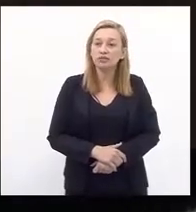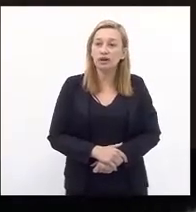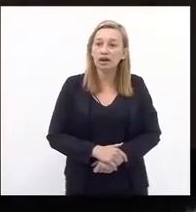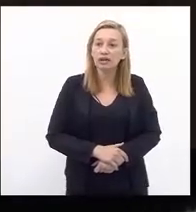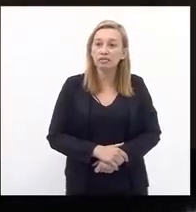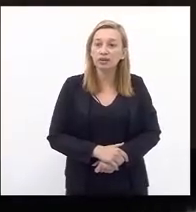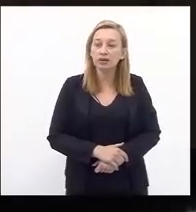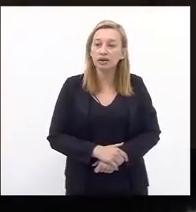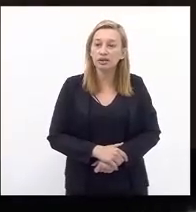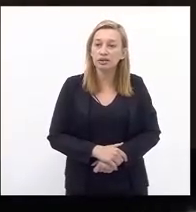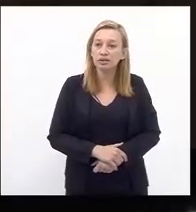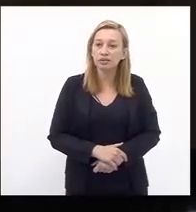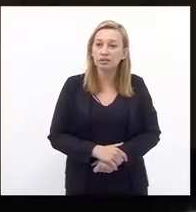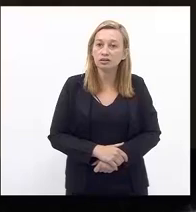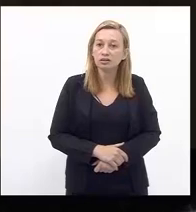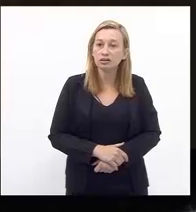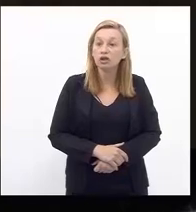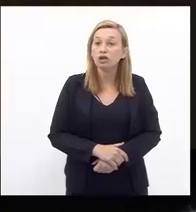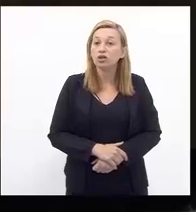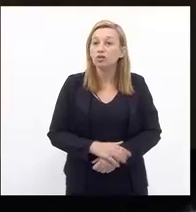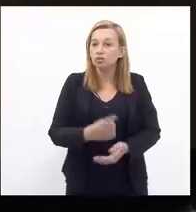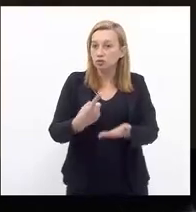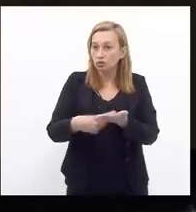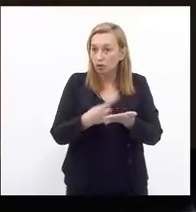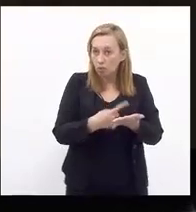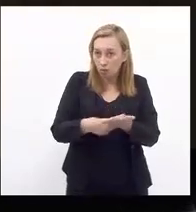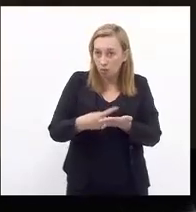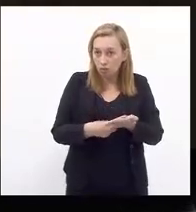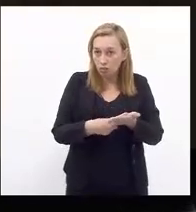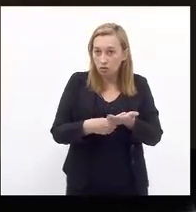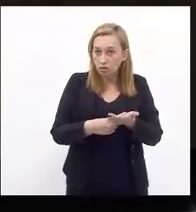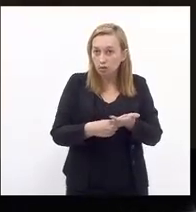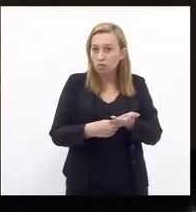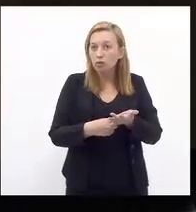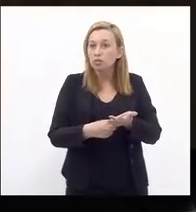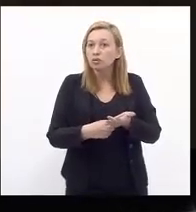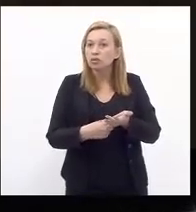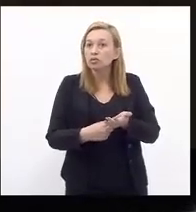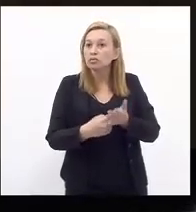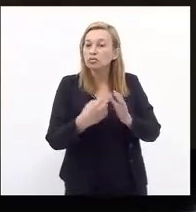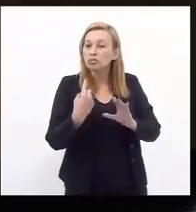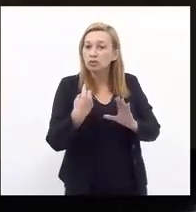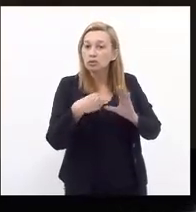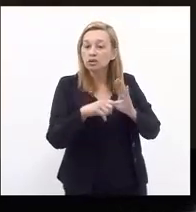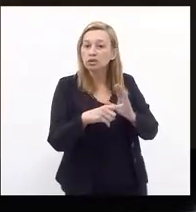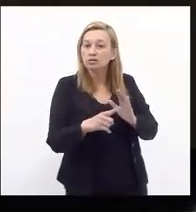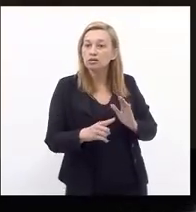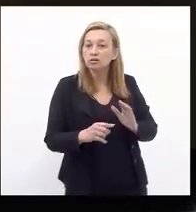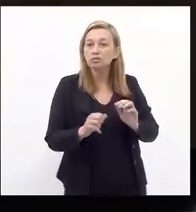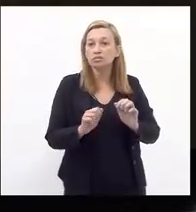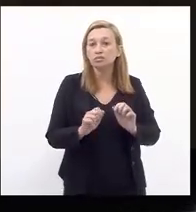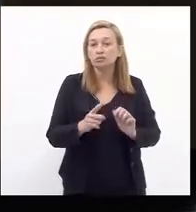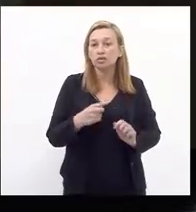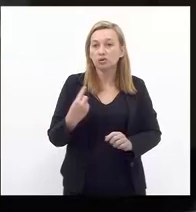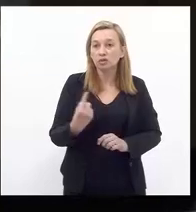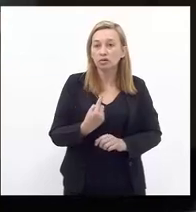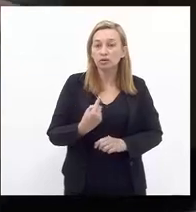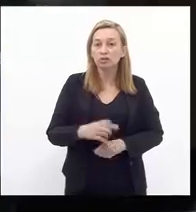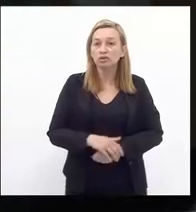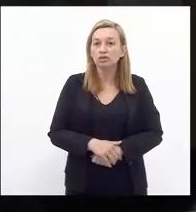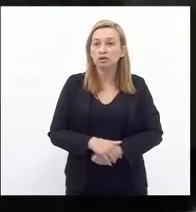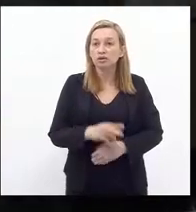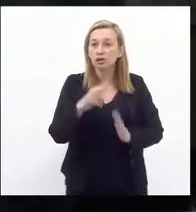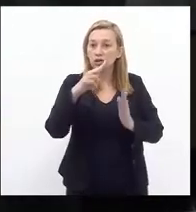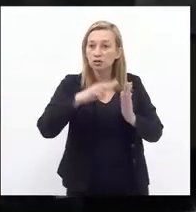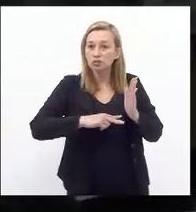o fruto do acordo caminhada aqui no Parlamento faço a